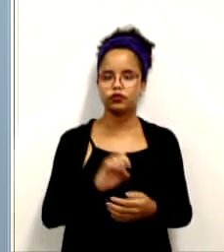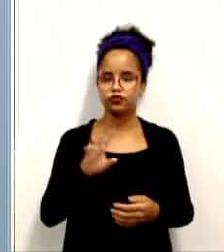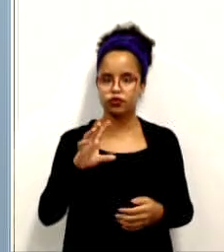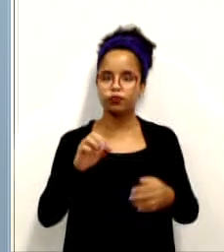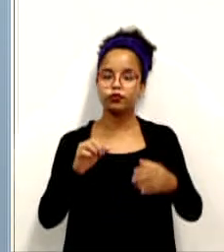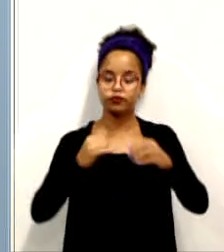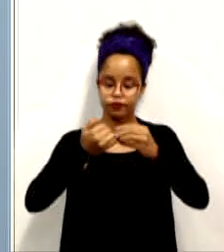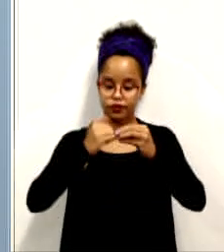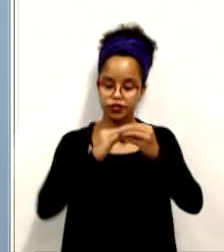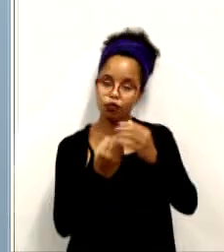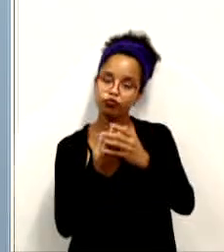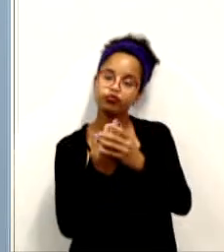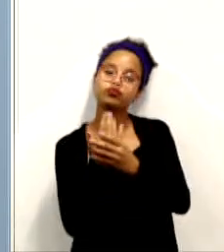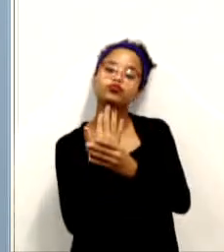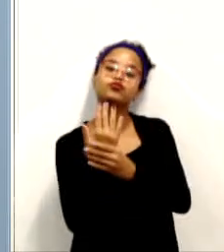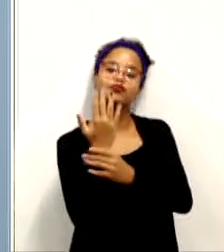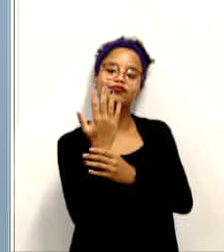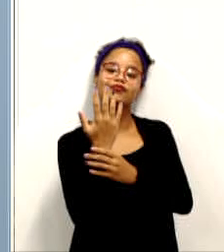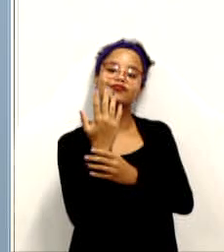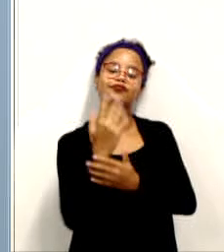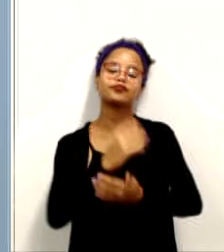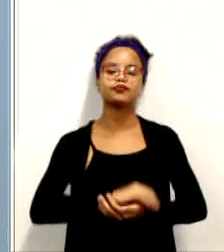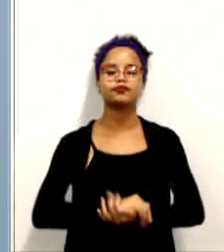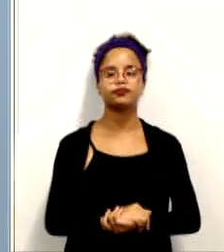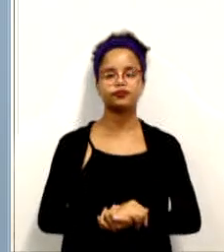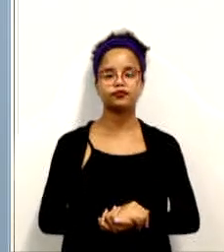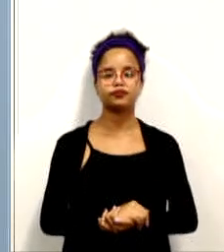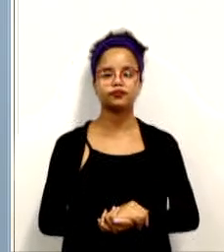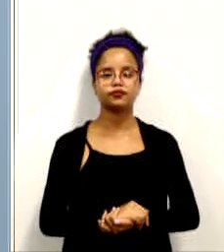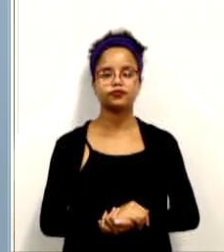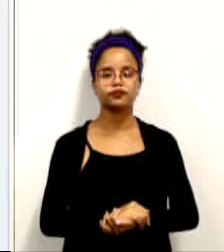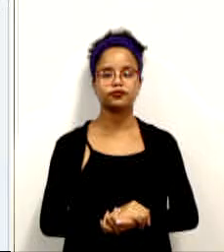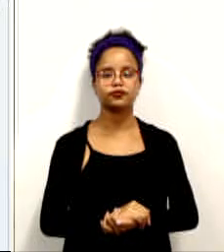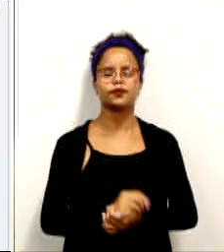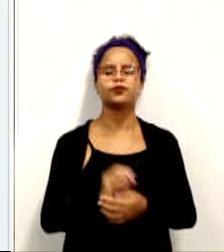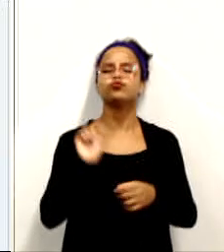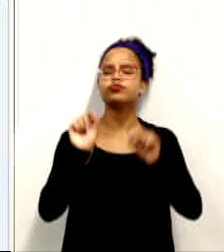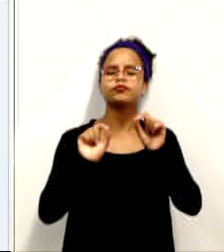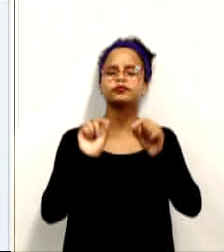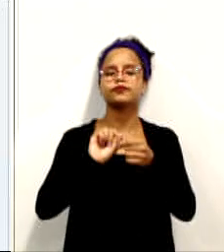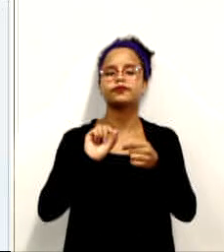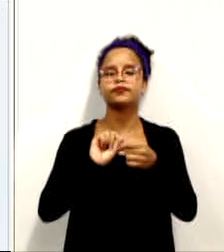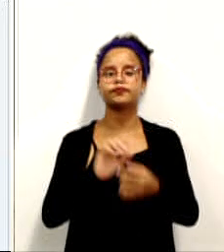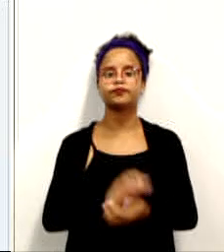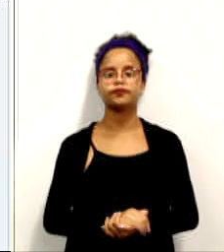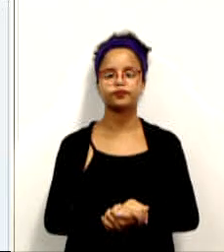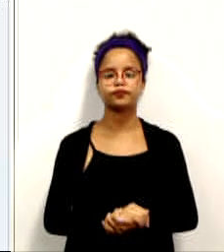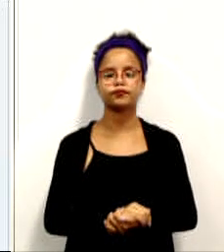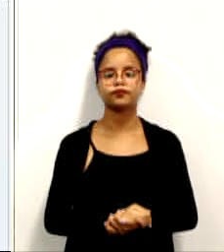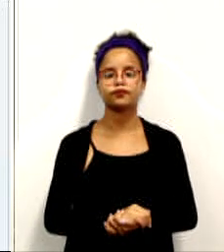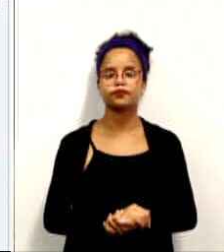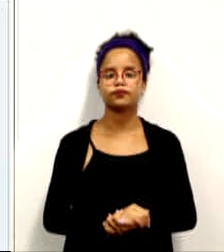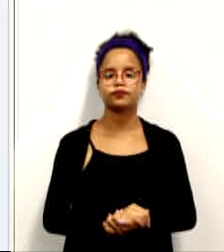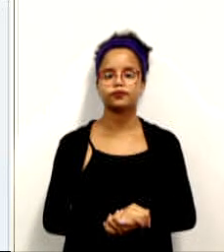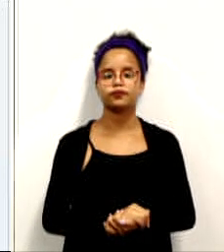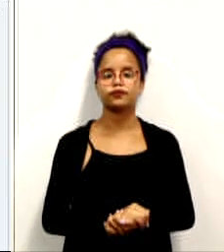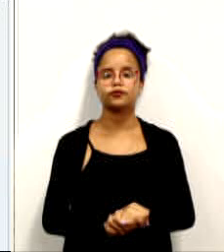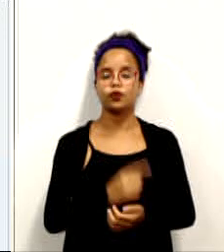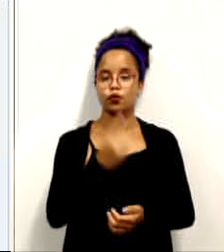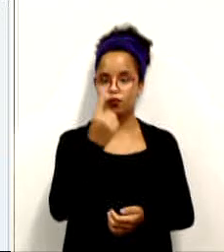aquele feijão germinar, tá? O que é que vocês vão fazer? Um potinho, você vai